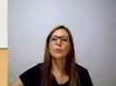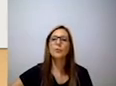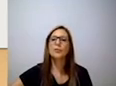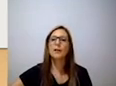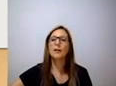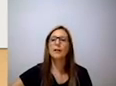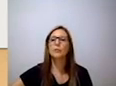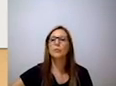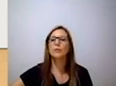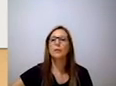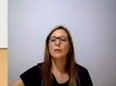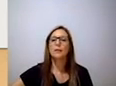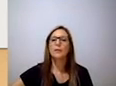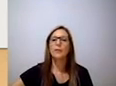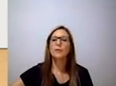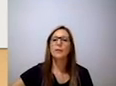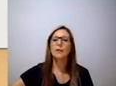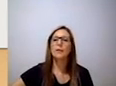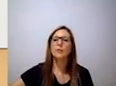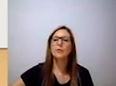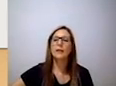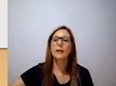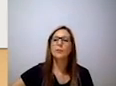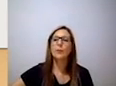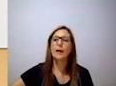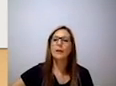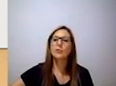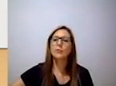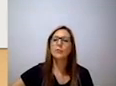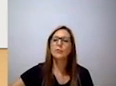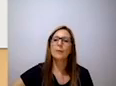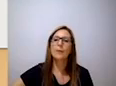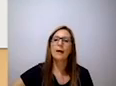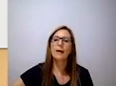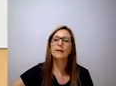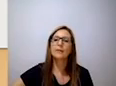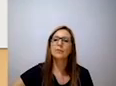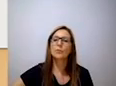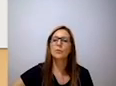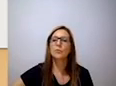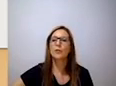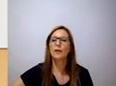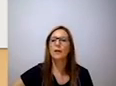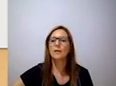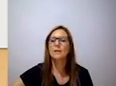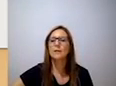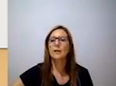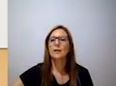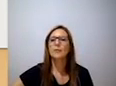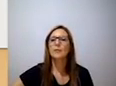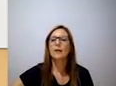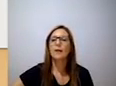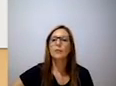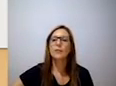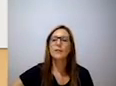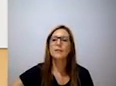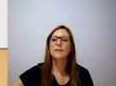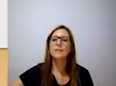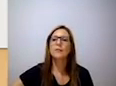temos tipos de laqueadura. Temos aqui os anéis de plástico, onde amarra as tubas uterinas. Temos